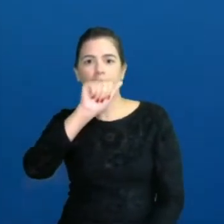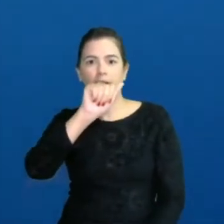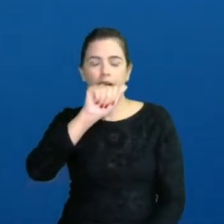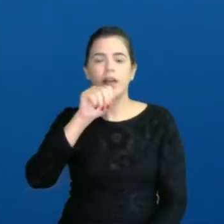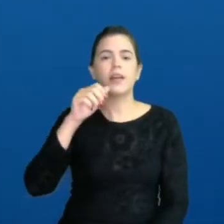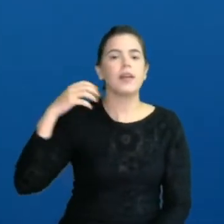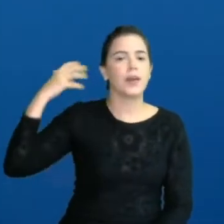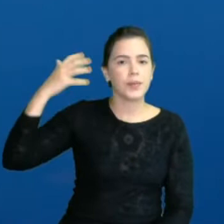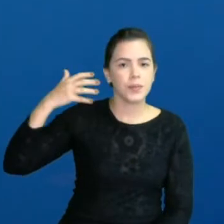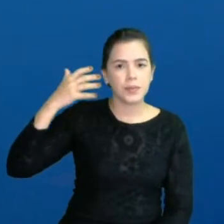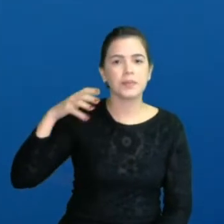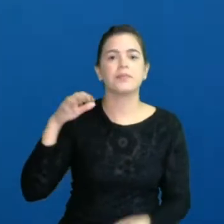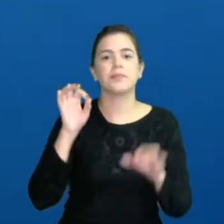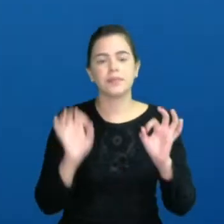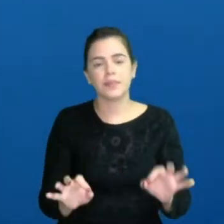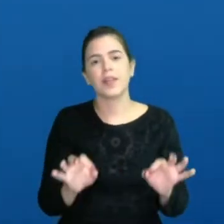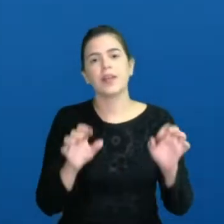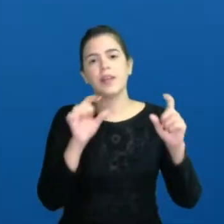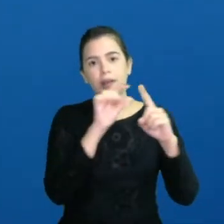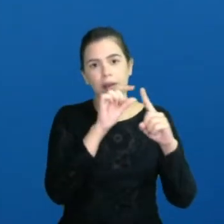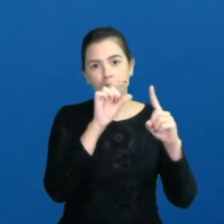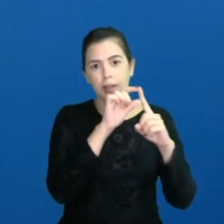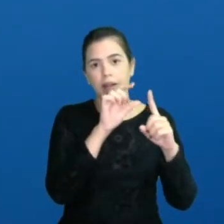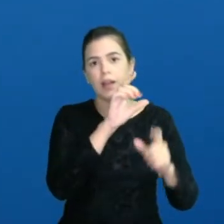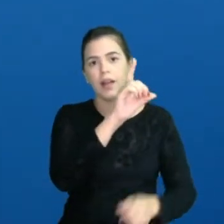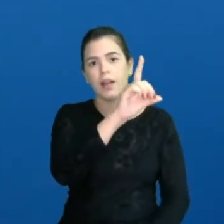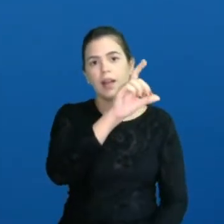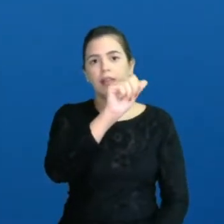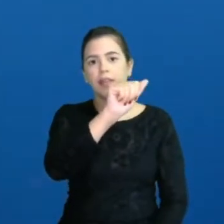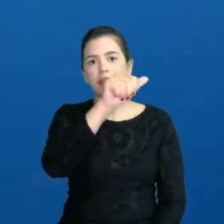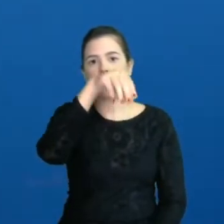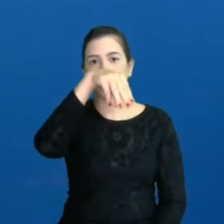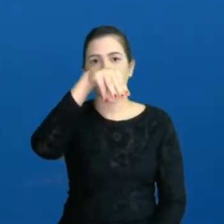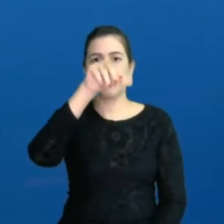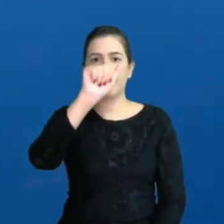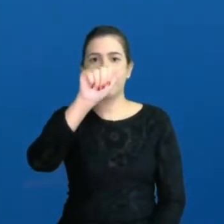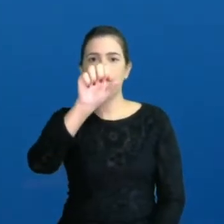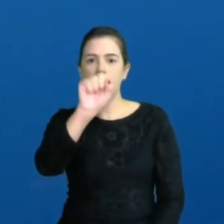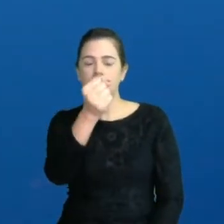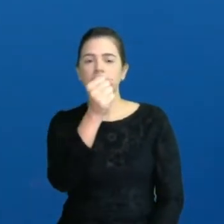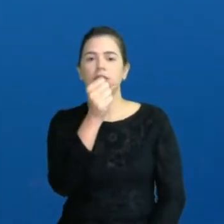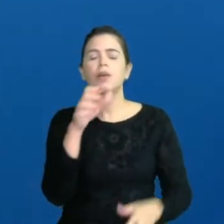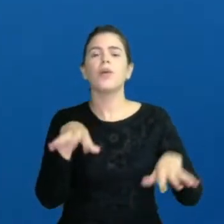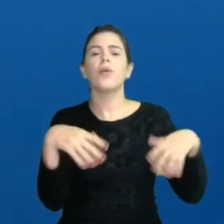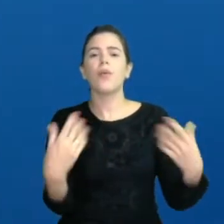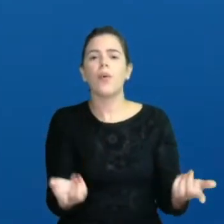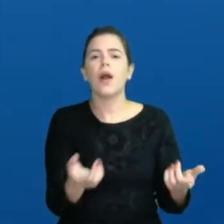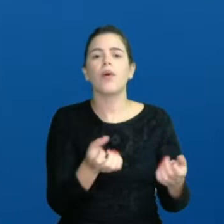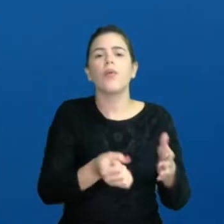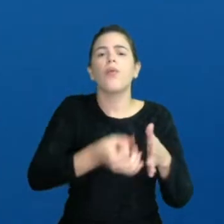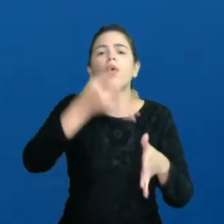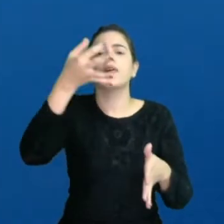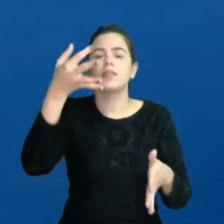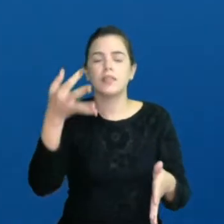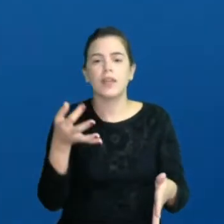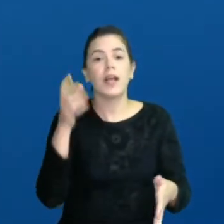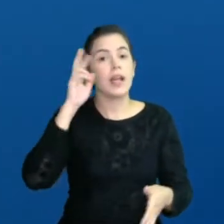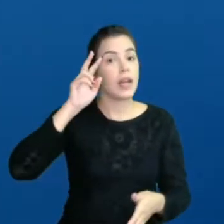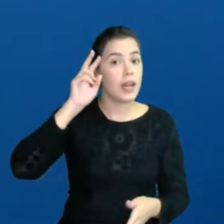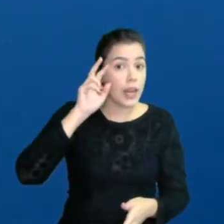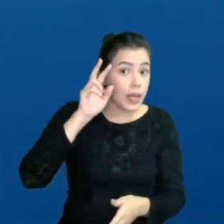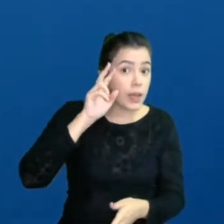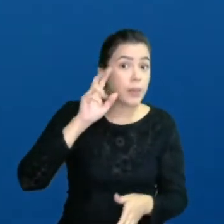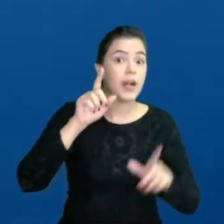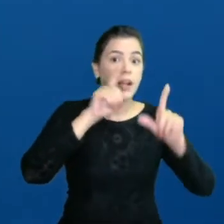eu tenho aqui a palavra damas. Quais são as letras de damas? Lembra que letra é